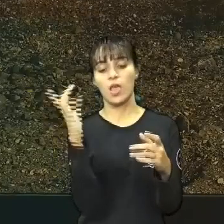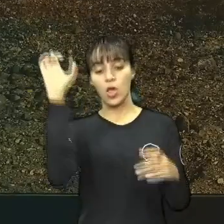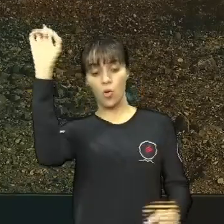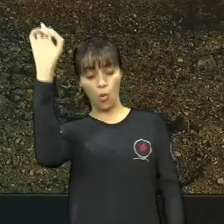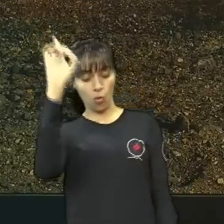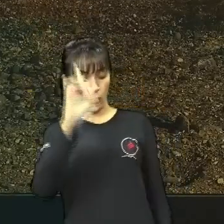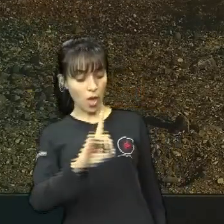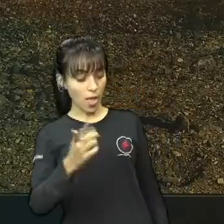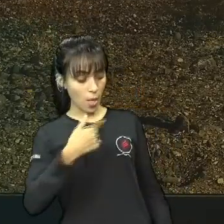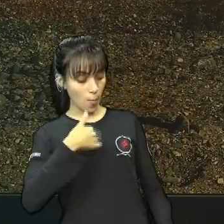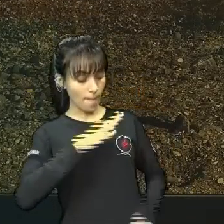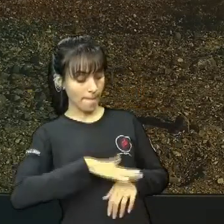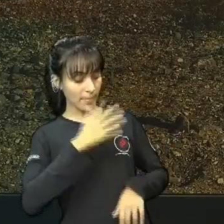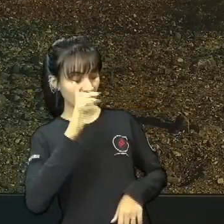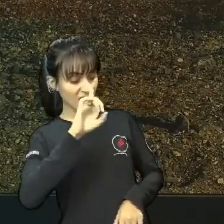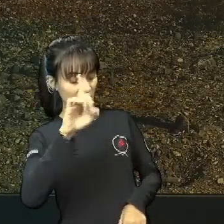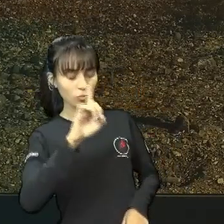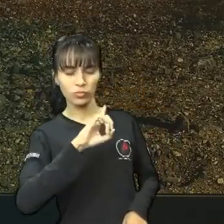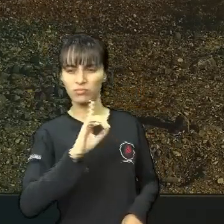hein